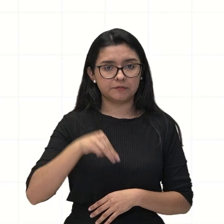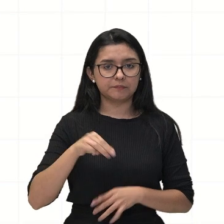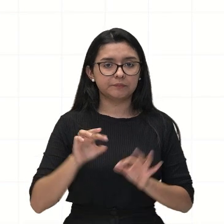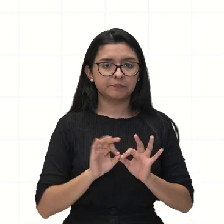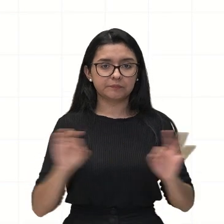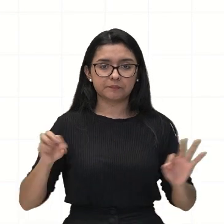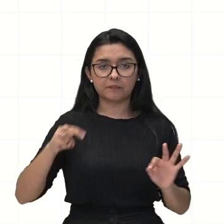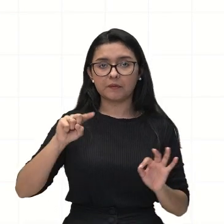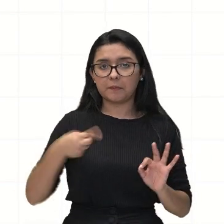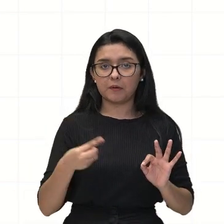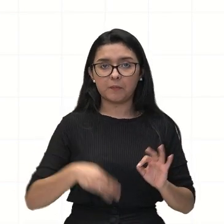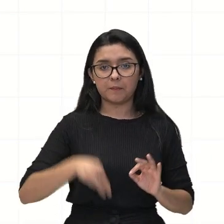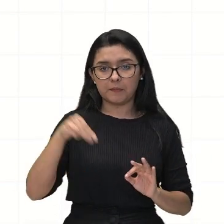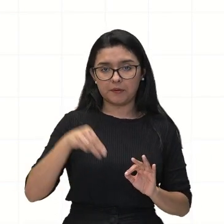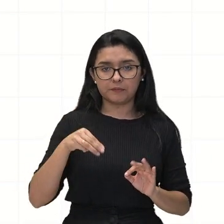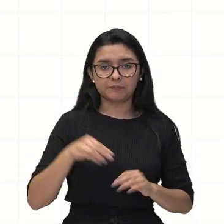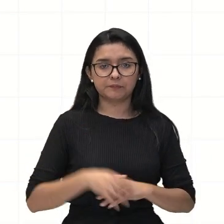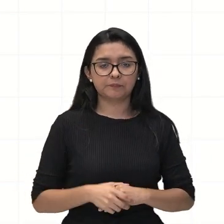1.000 metros